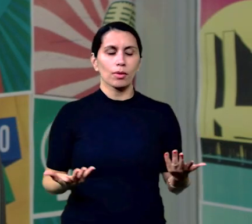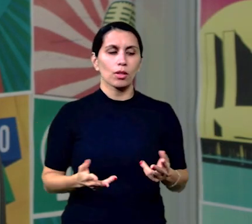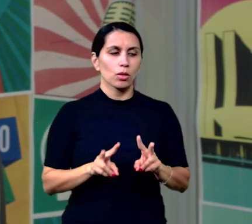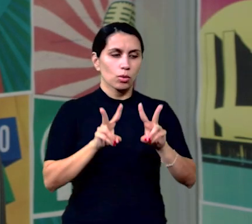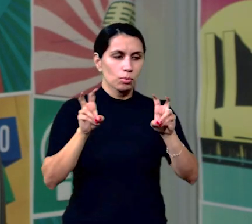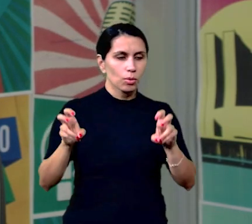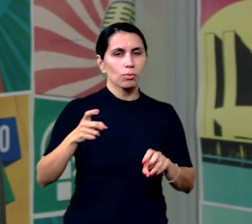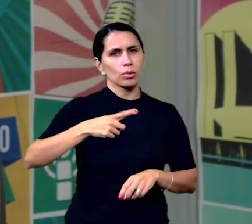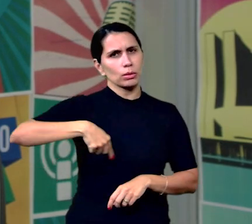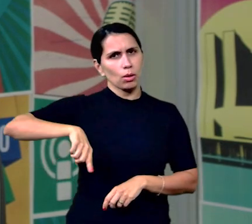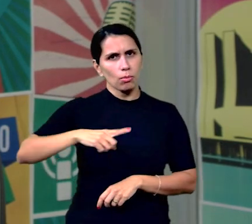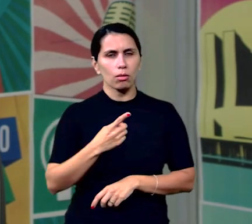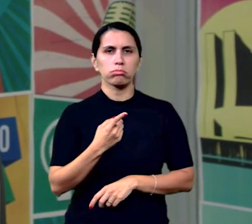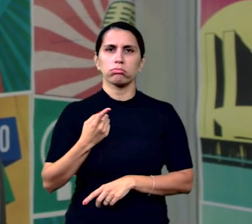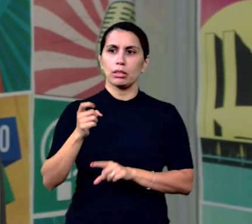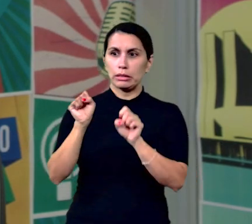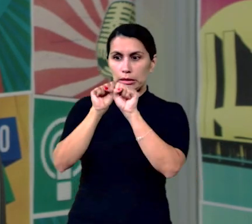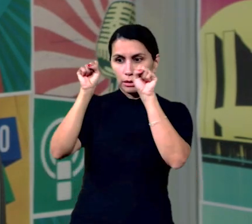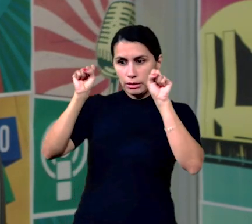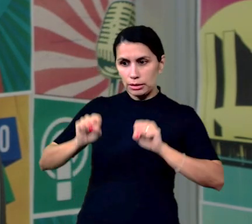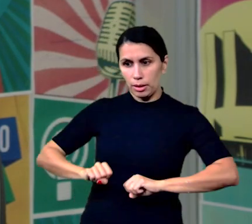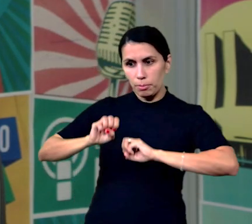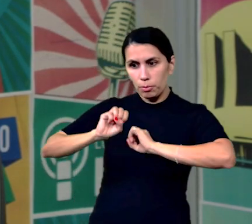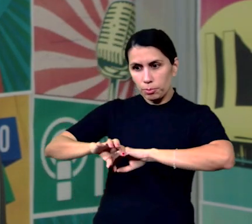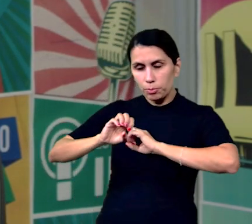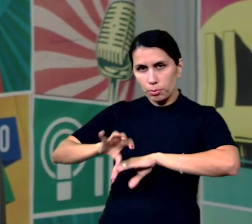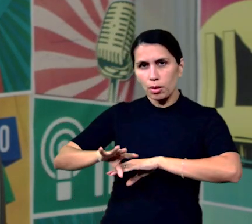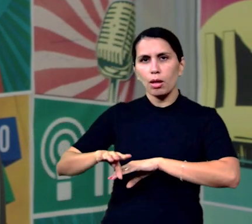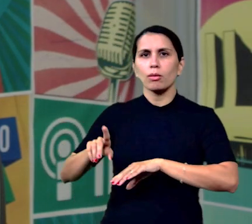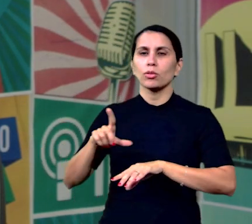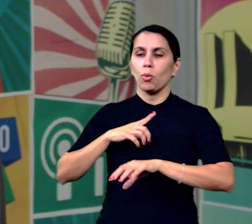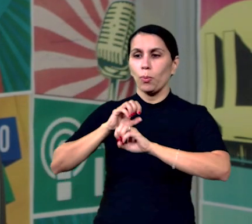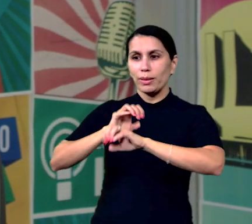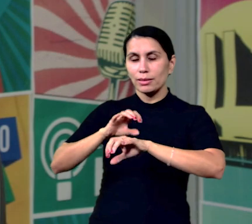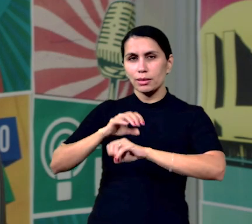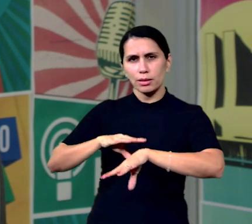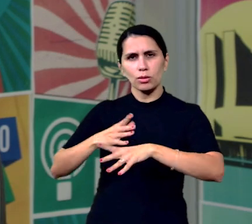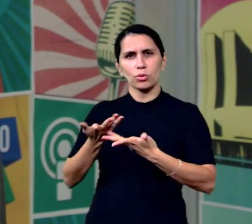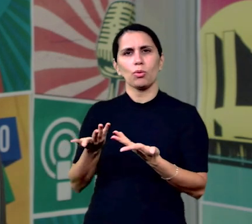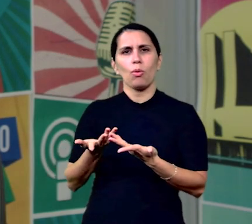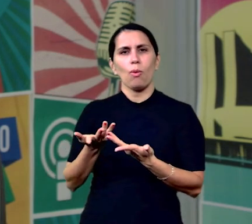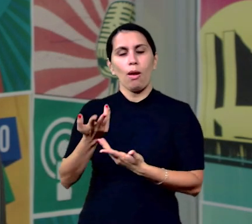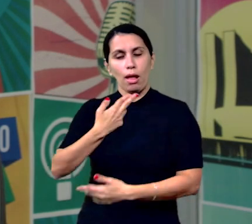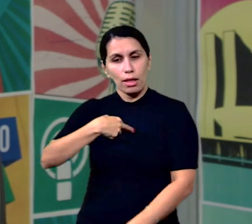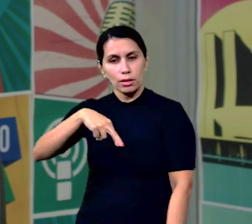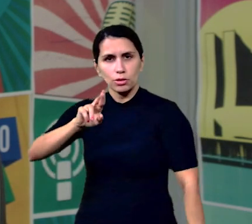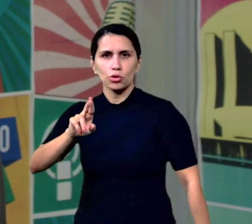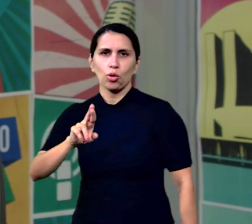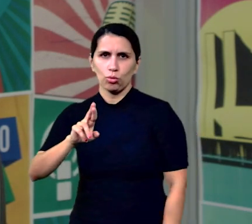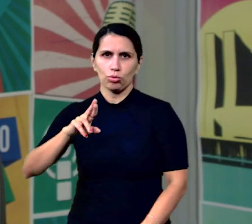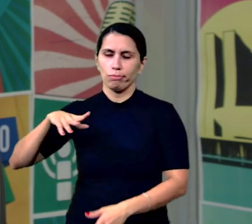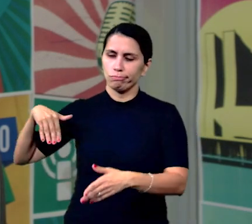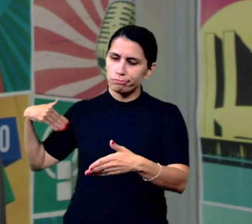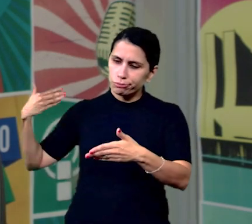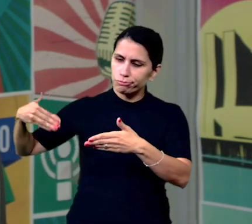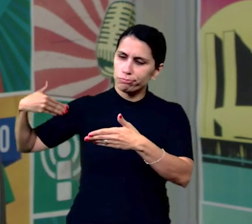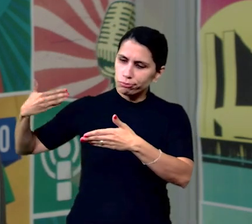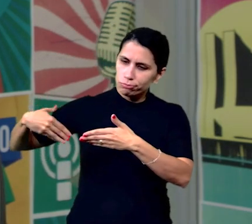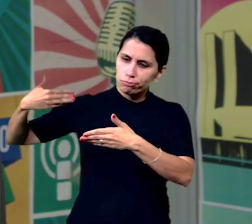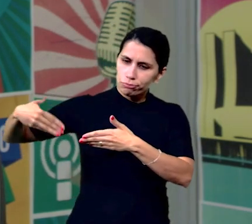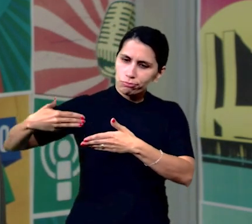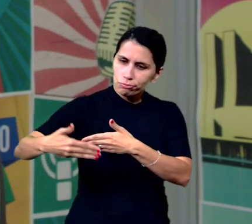uma questão, né, que passa o sistema educacional, o próprio ensino religioso, e aí sobretudo o que eu falei antes, né,